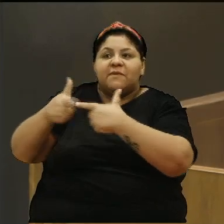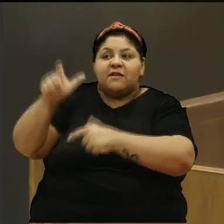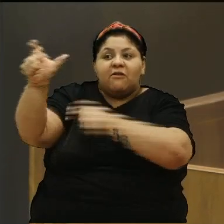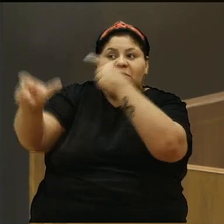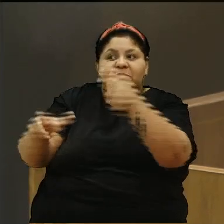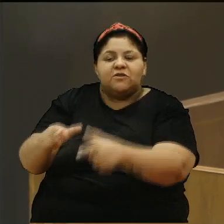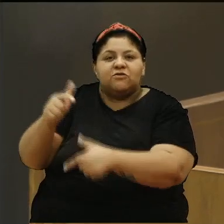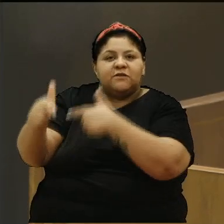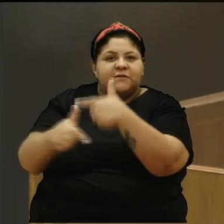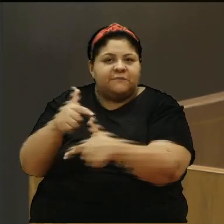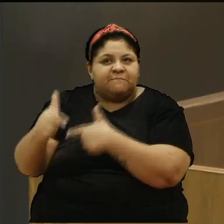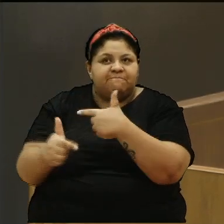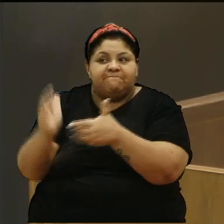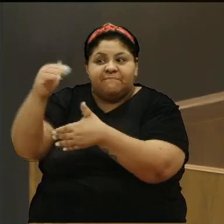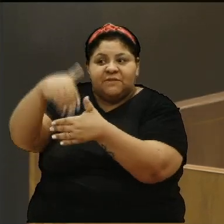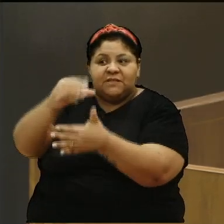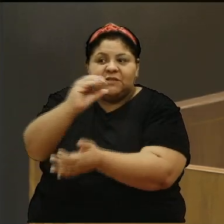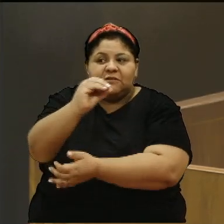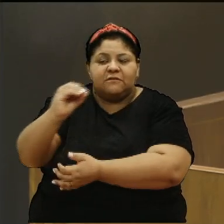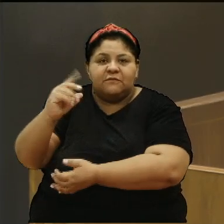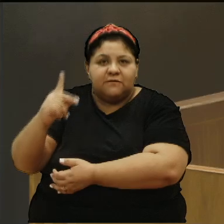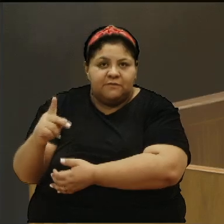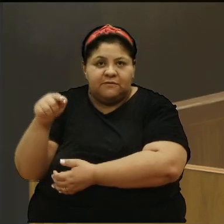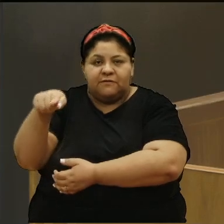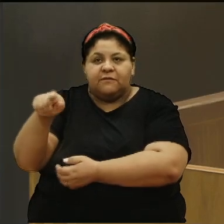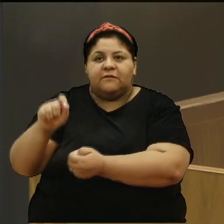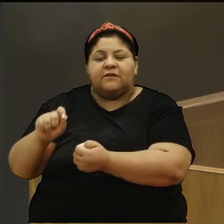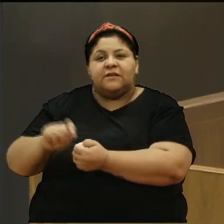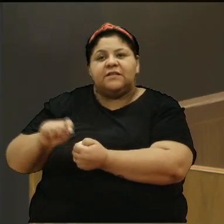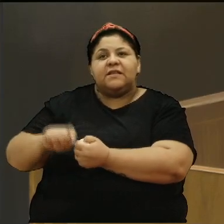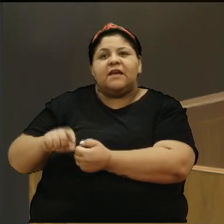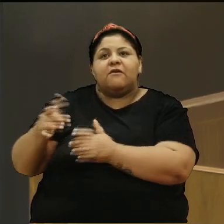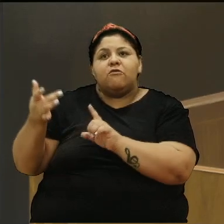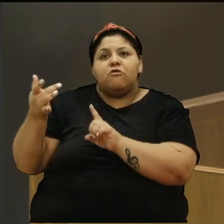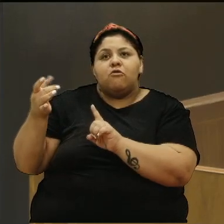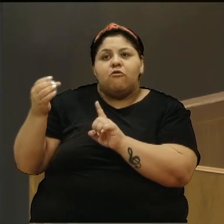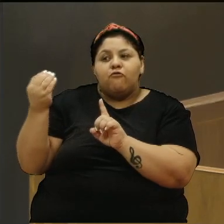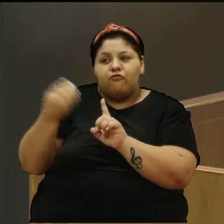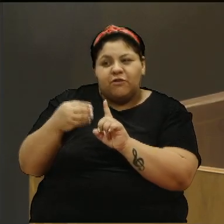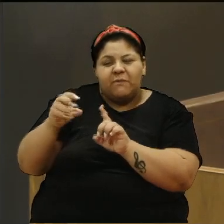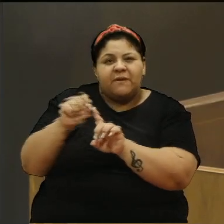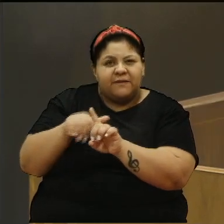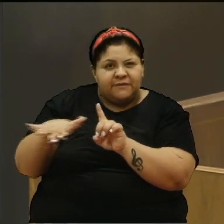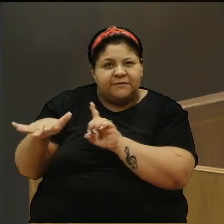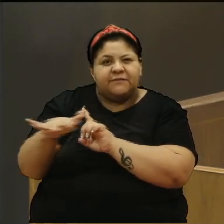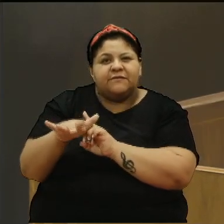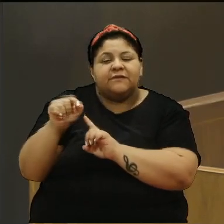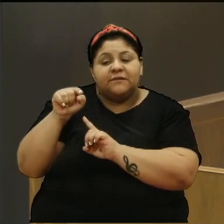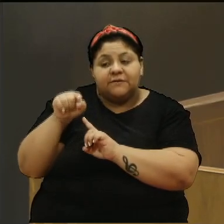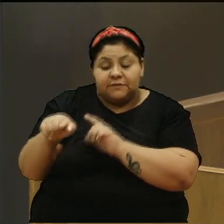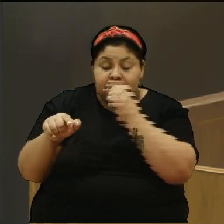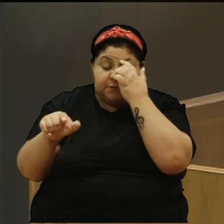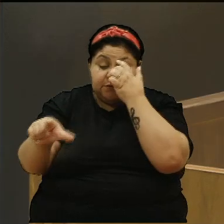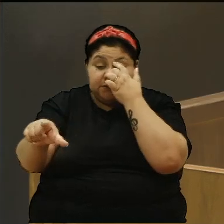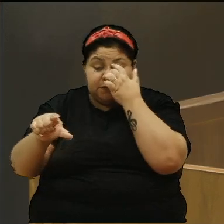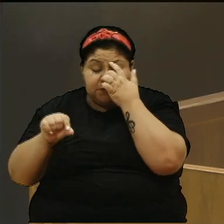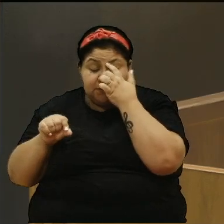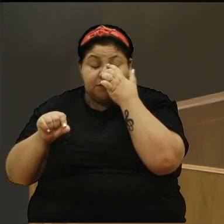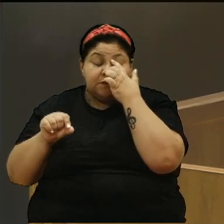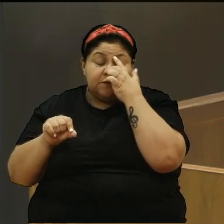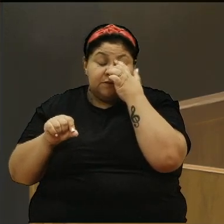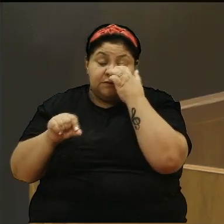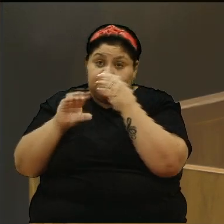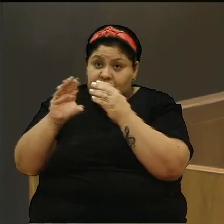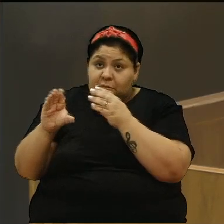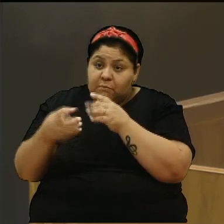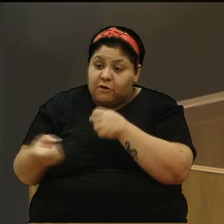E as pessoas que estão lá são pessoas que passam por vulnerabilidade social. Então, eles estão buscando alternativas para se recolocarem